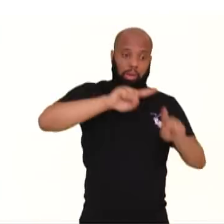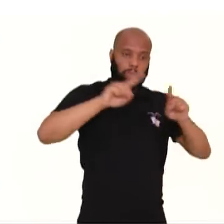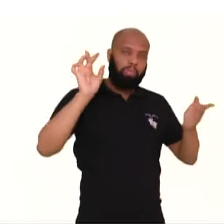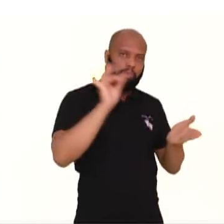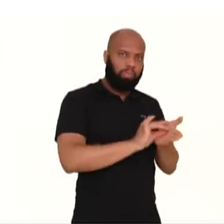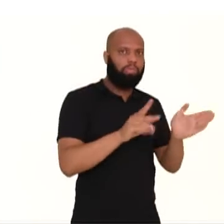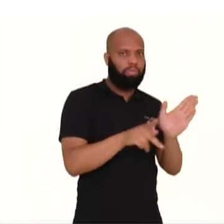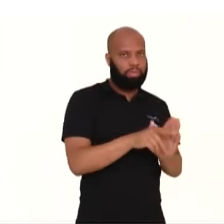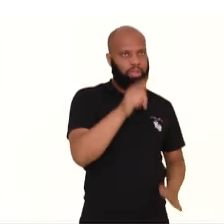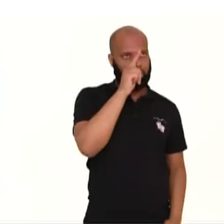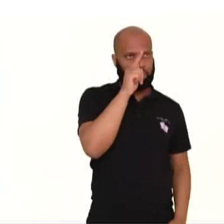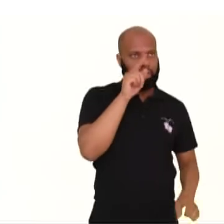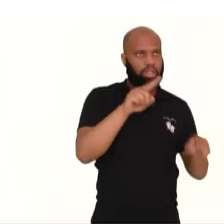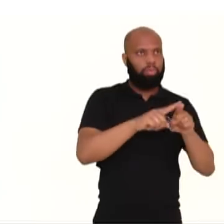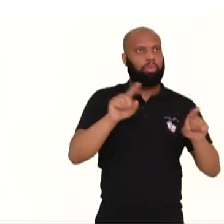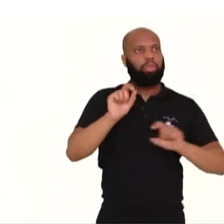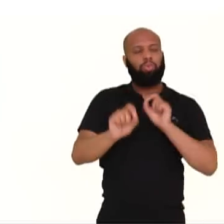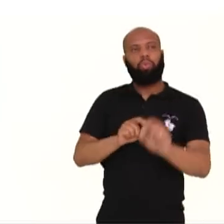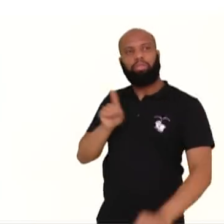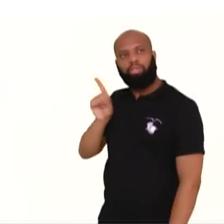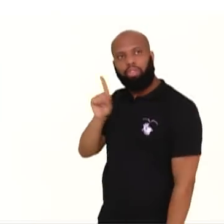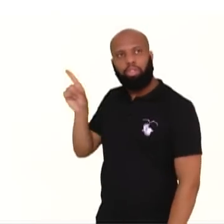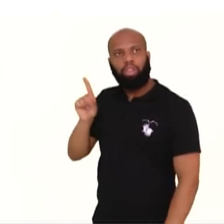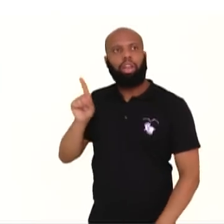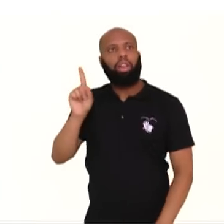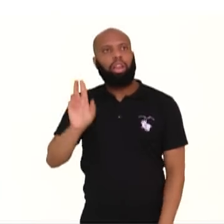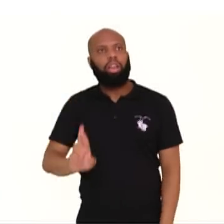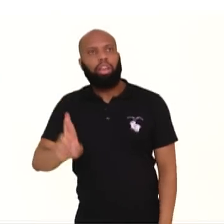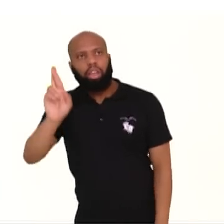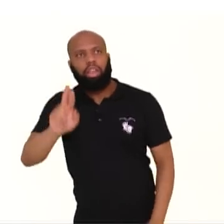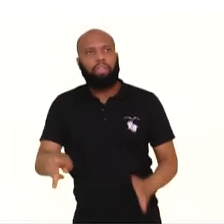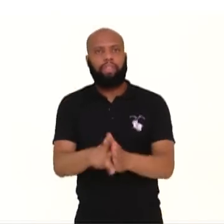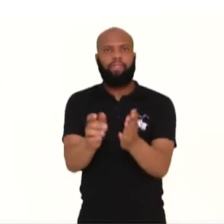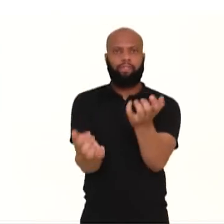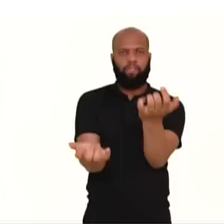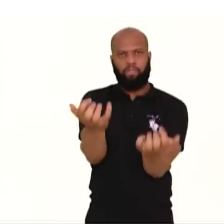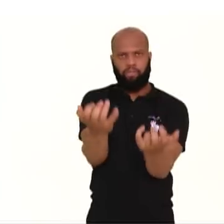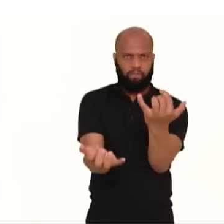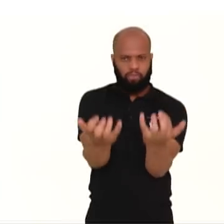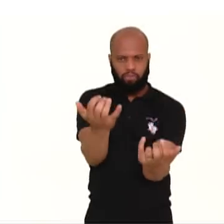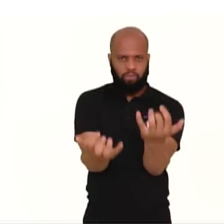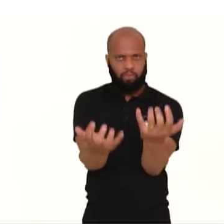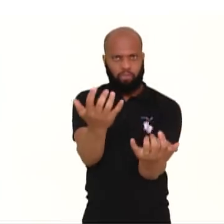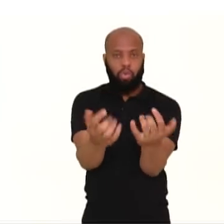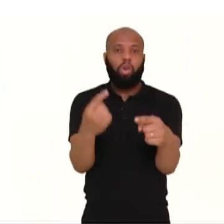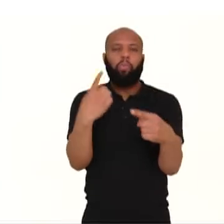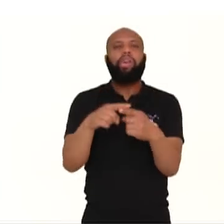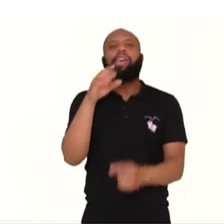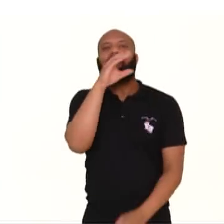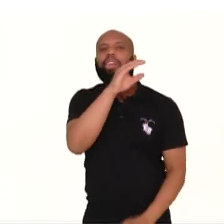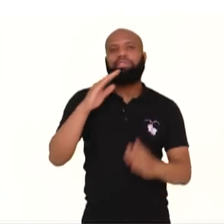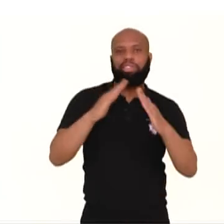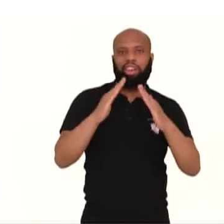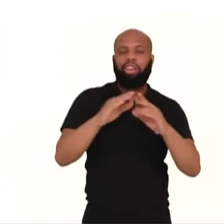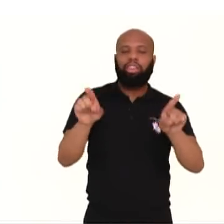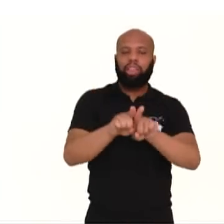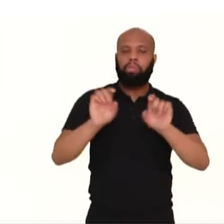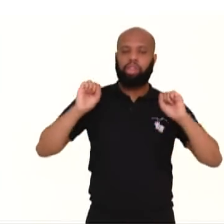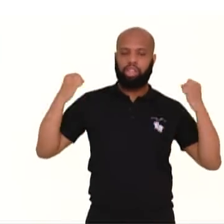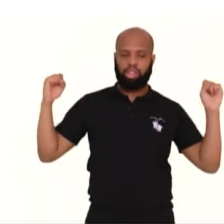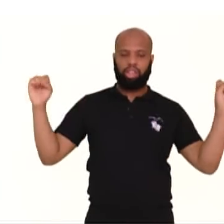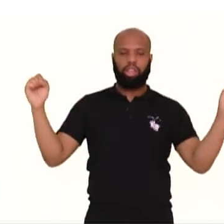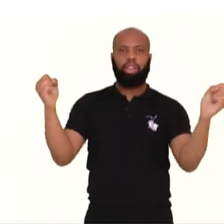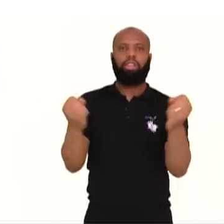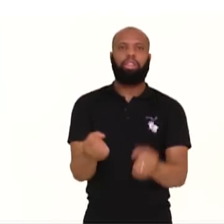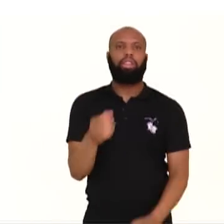o fogo de Héstia, que é a representação da chama das lareiras, que aqueciam tanto os lares quanto os templos, nos